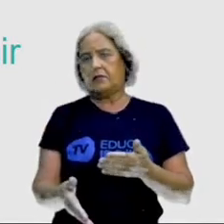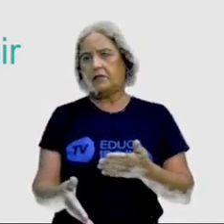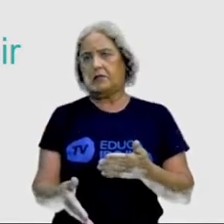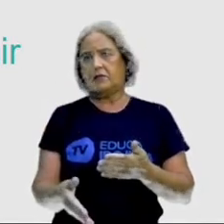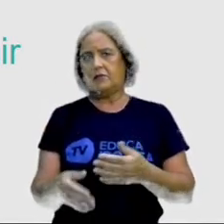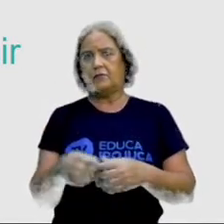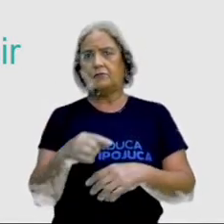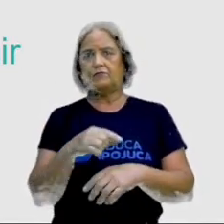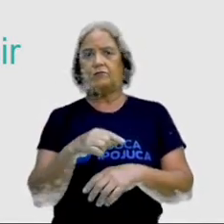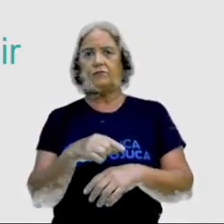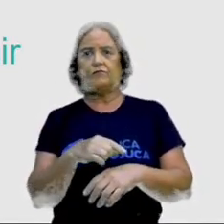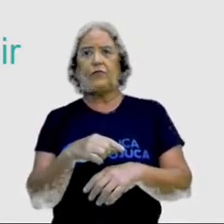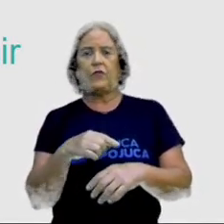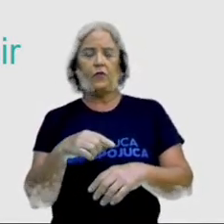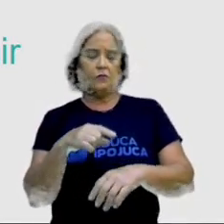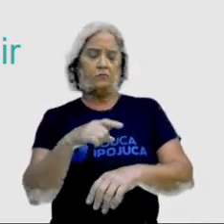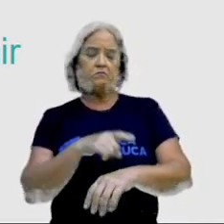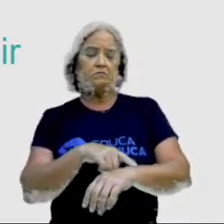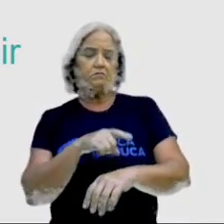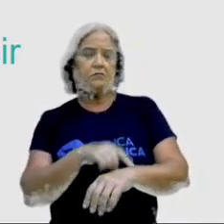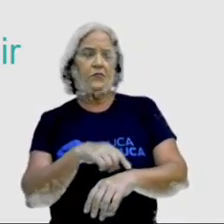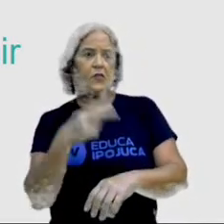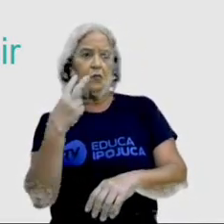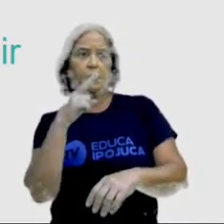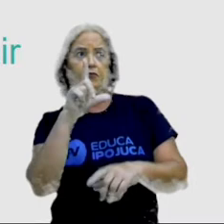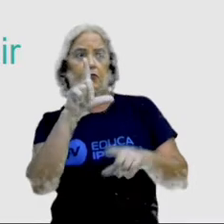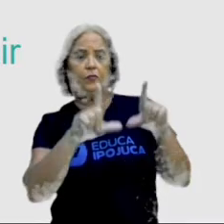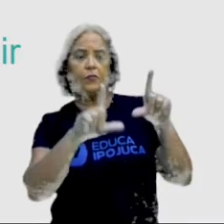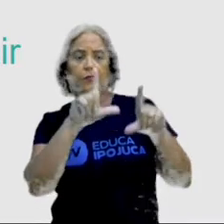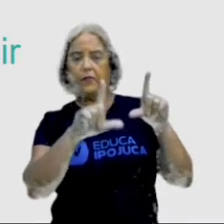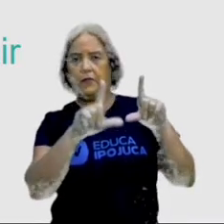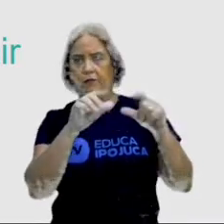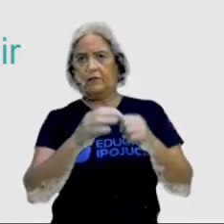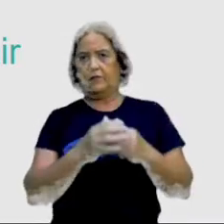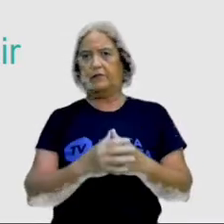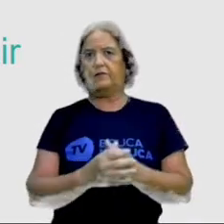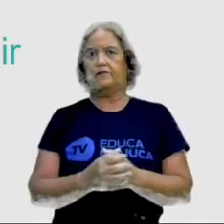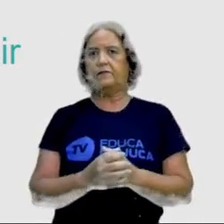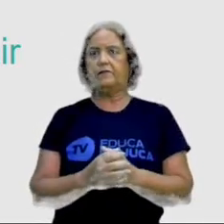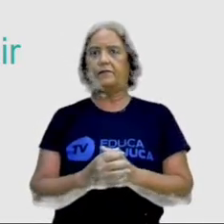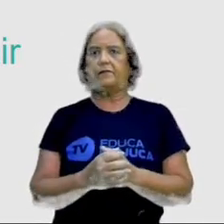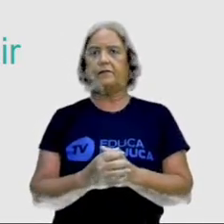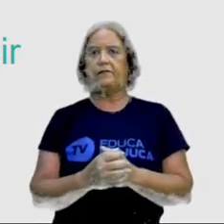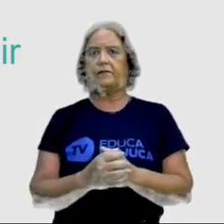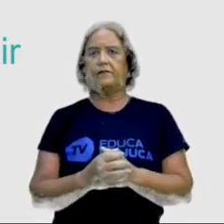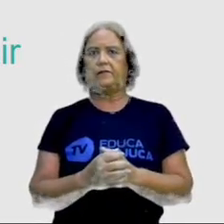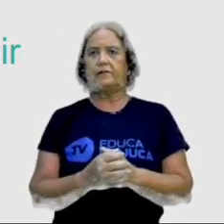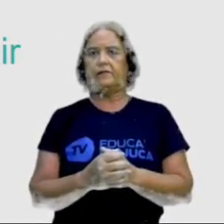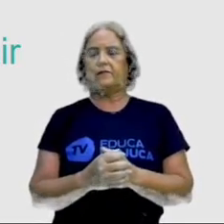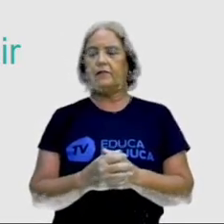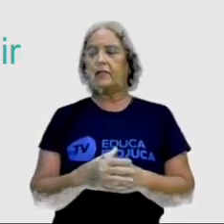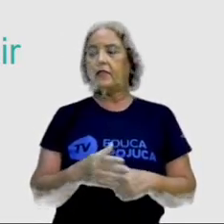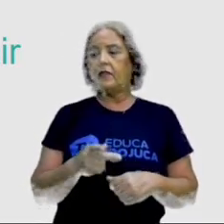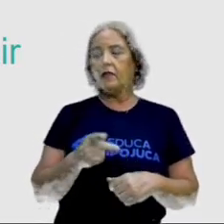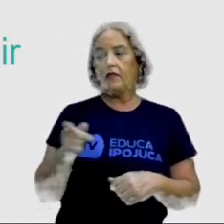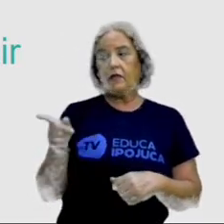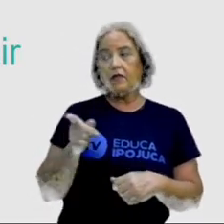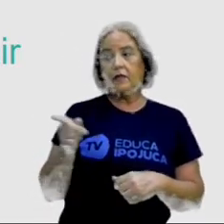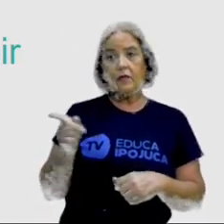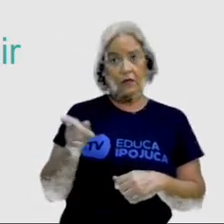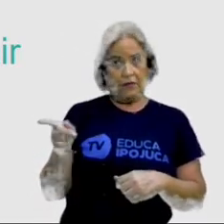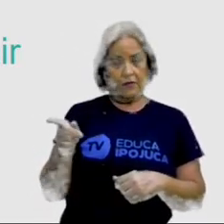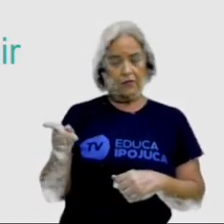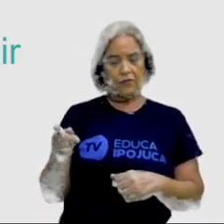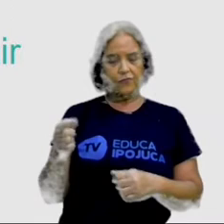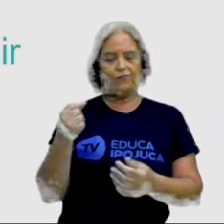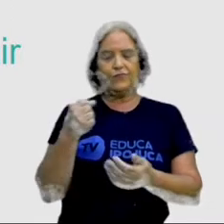passou muito tempo assistindo TV. He bought a new car last week. Ele comprou um carro novo na